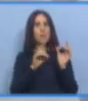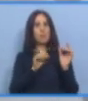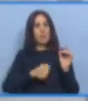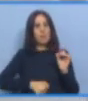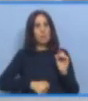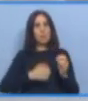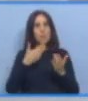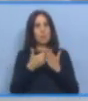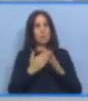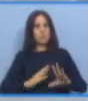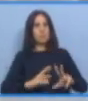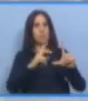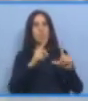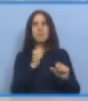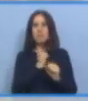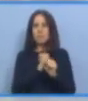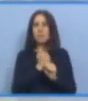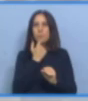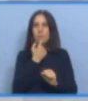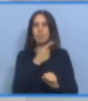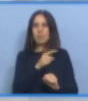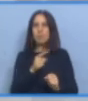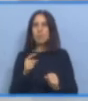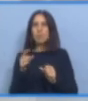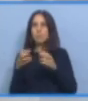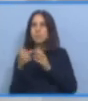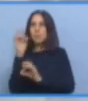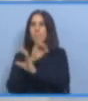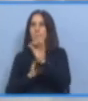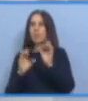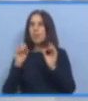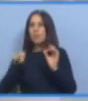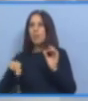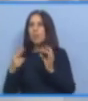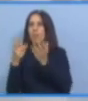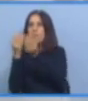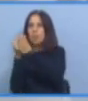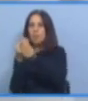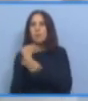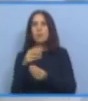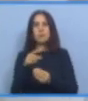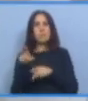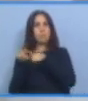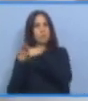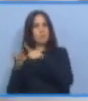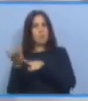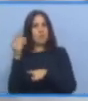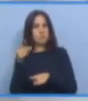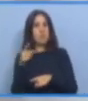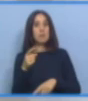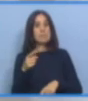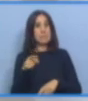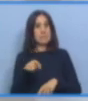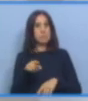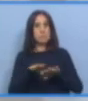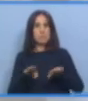o desenvolvimento, que tem muito este trabalho junto da Comissão Europeia, das Nações Unidas, mais de política, traz isso